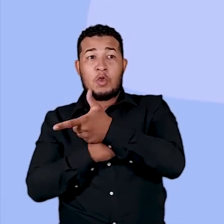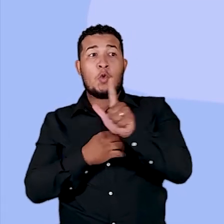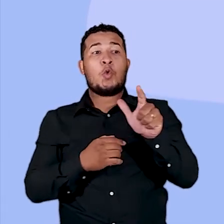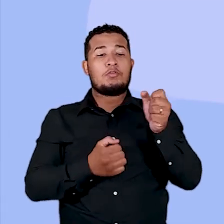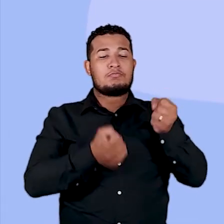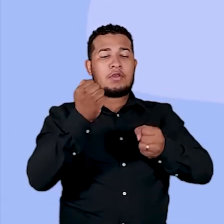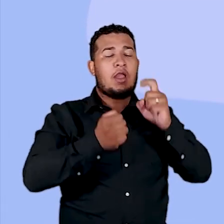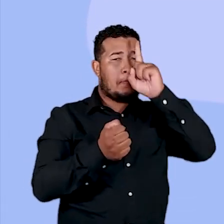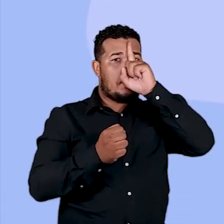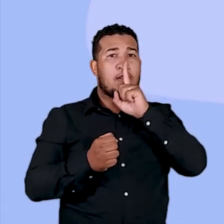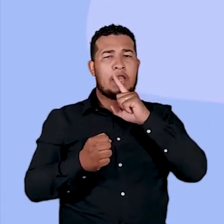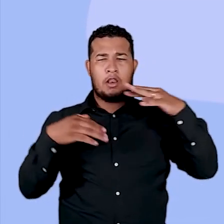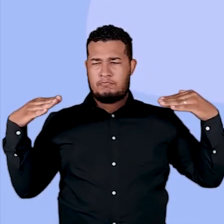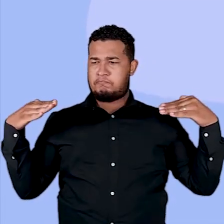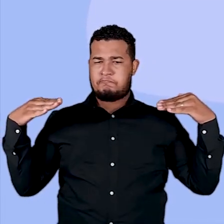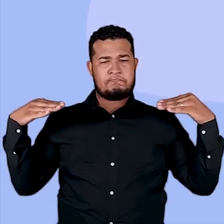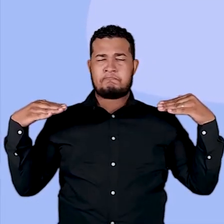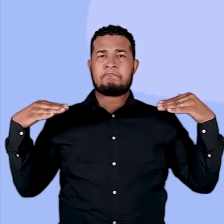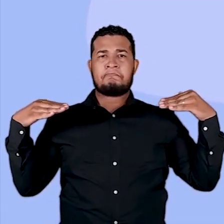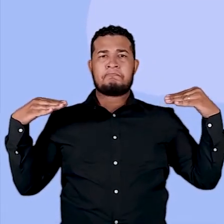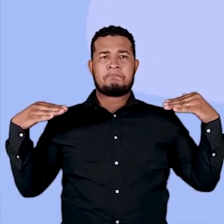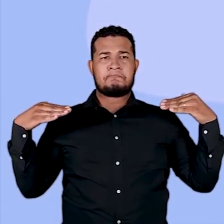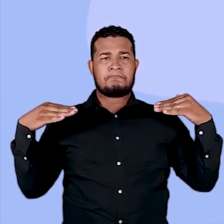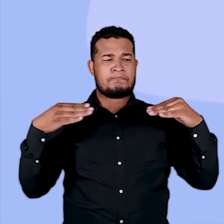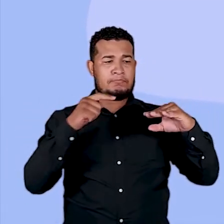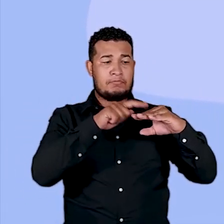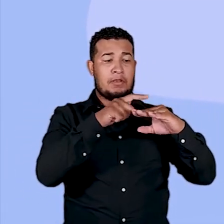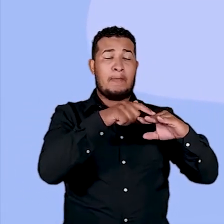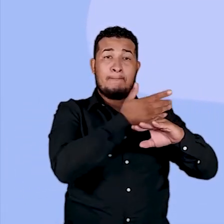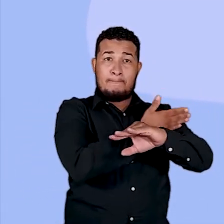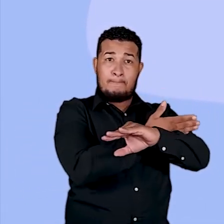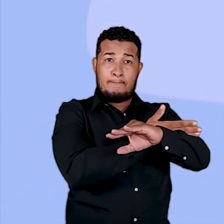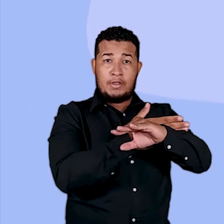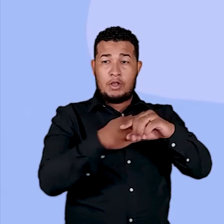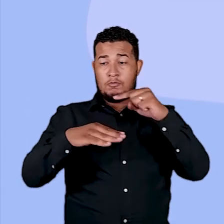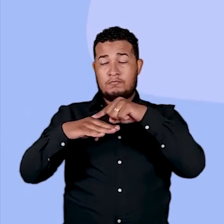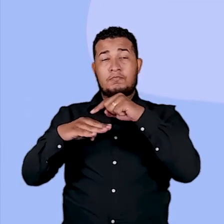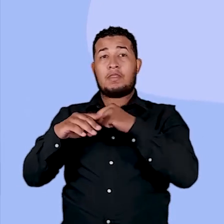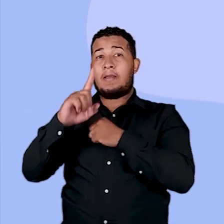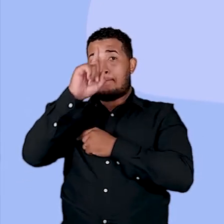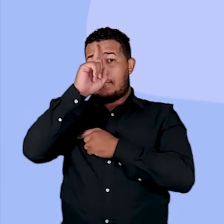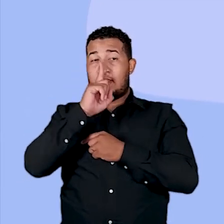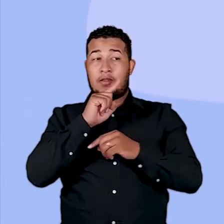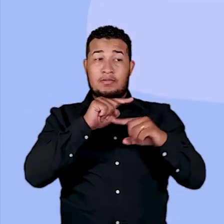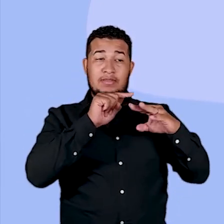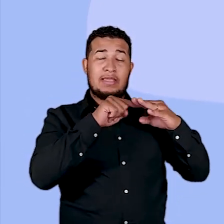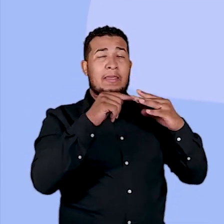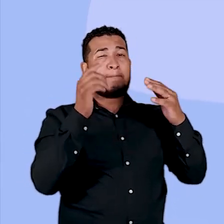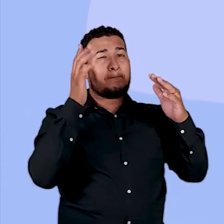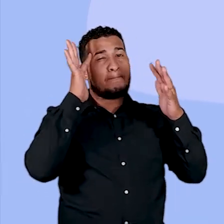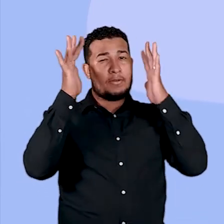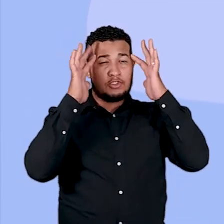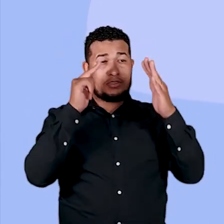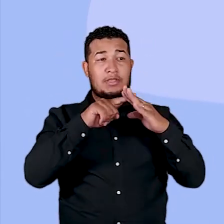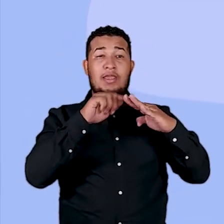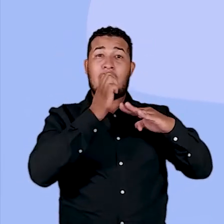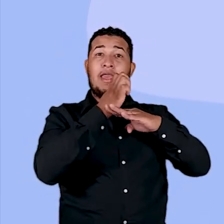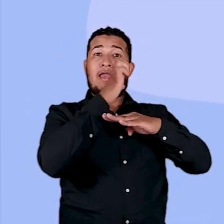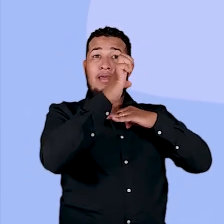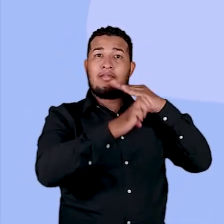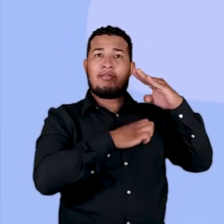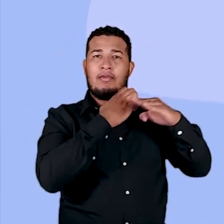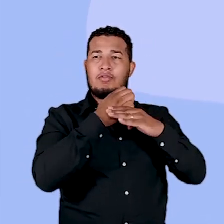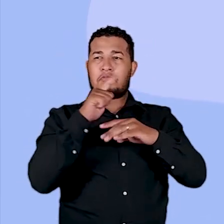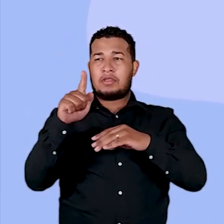um outro carro, o carro amarelo, beleza? Um de frente para o outro. Vamos imaginar que esses carros sejam dois elétrons. Como eu disse, a velocidade de um